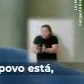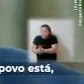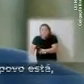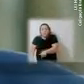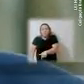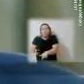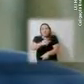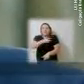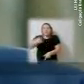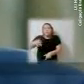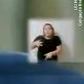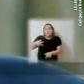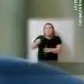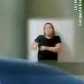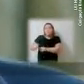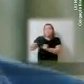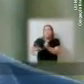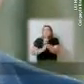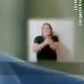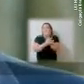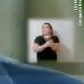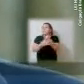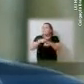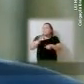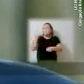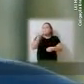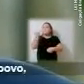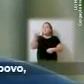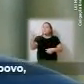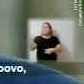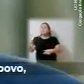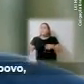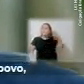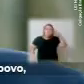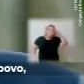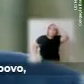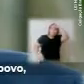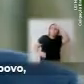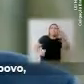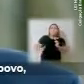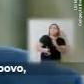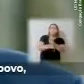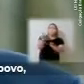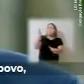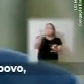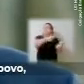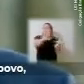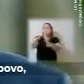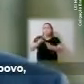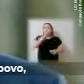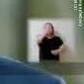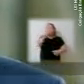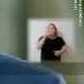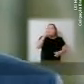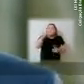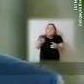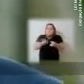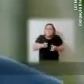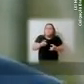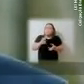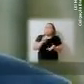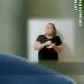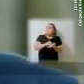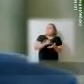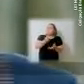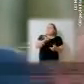Em vez de onde o povo está Que é na saúde, na educação, na segurança Que são as prioridades Então já ir rodando o Brasil Ele conversando com o povo Ele